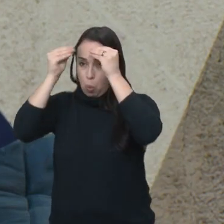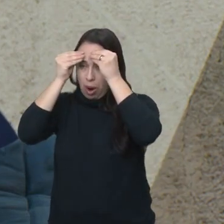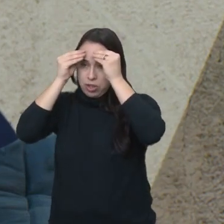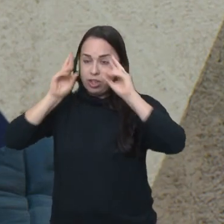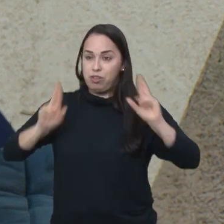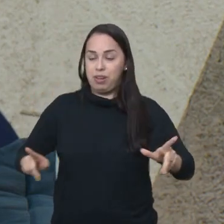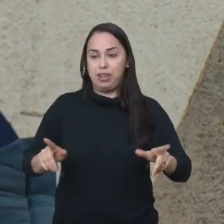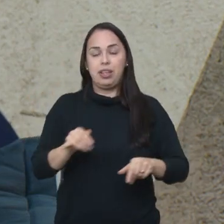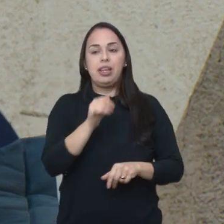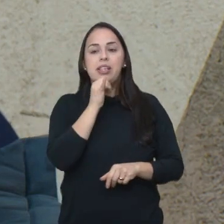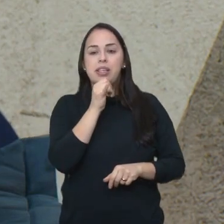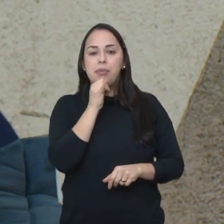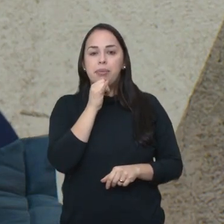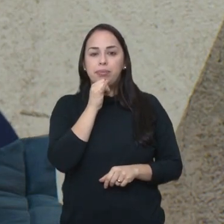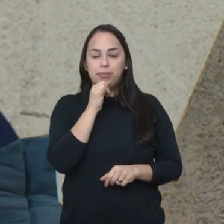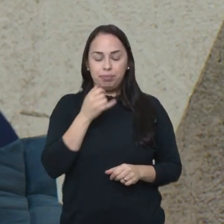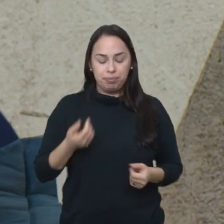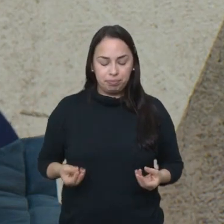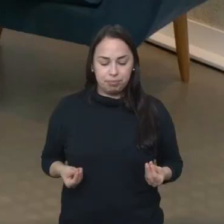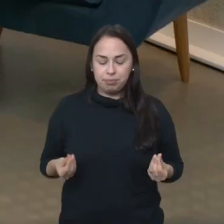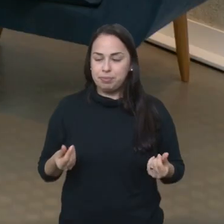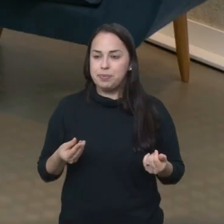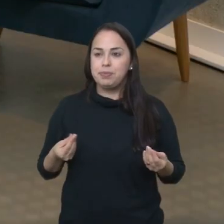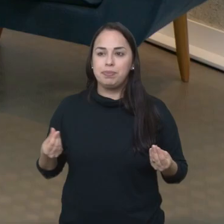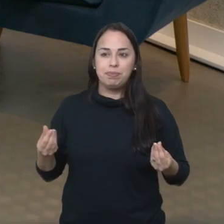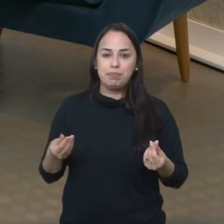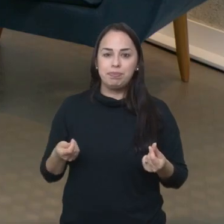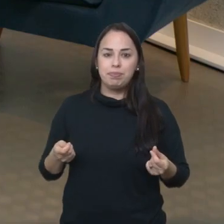Aqui, sei lá, um sinal de...